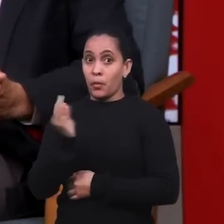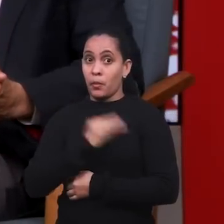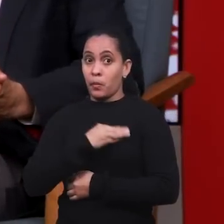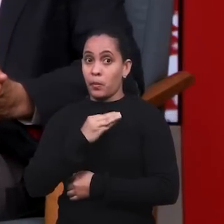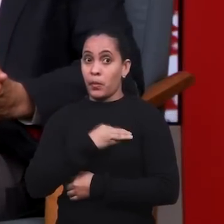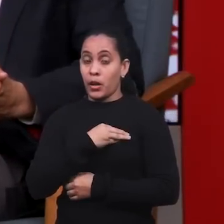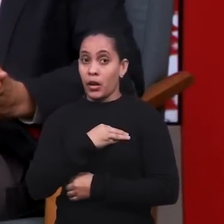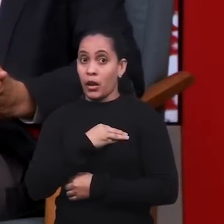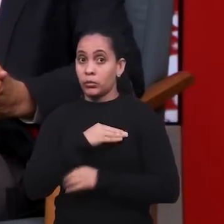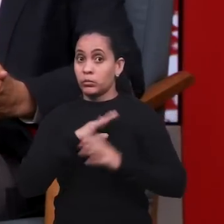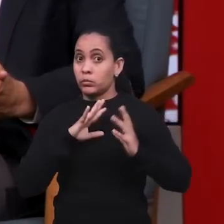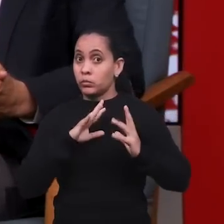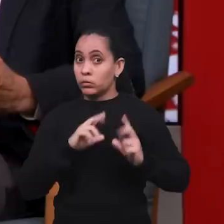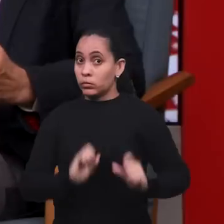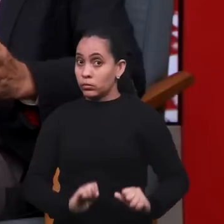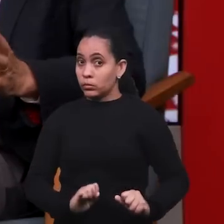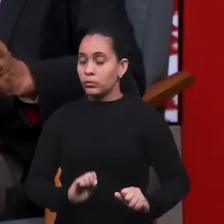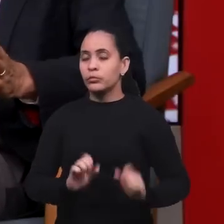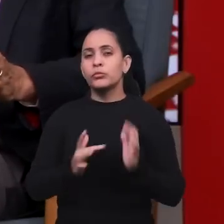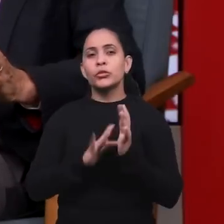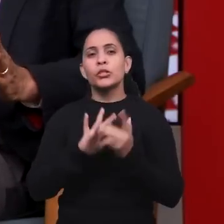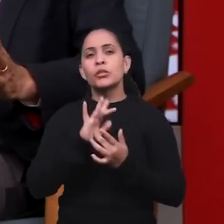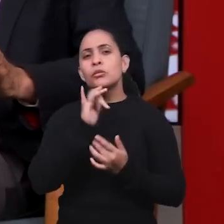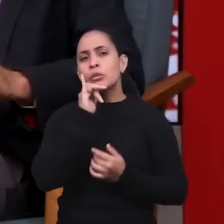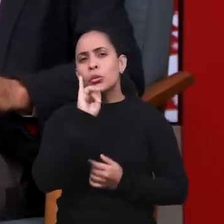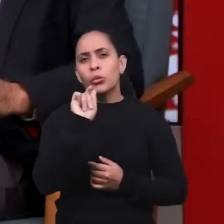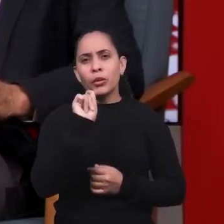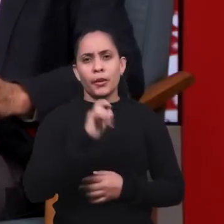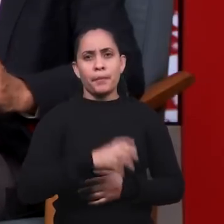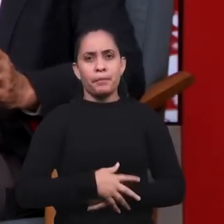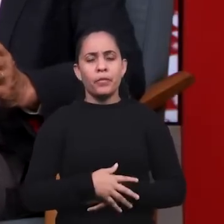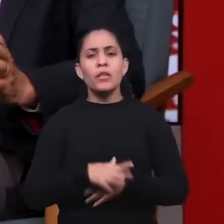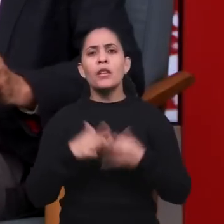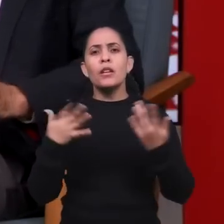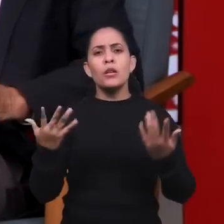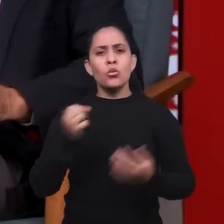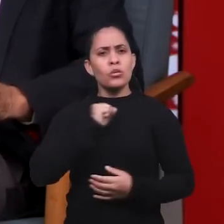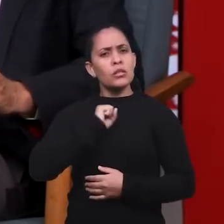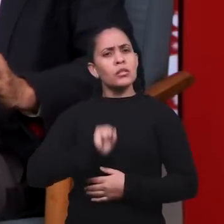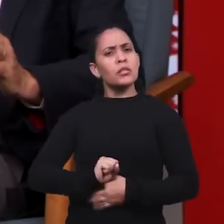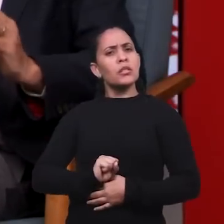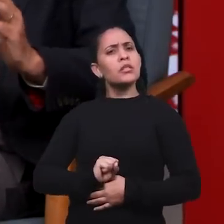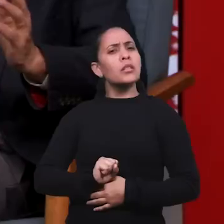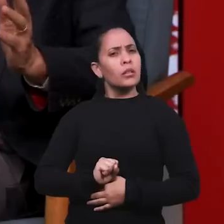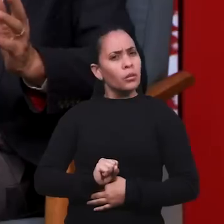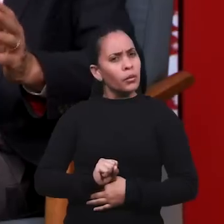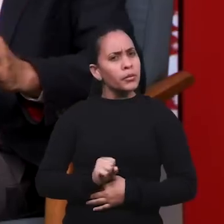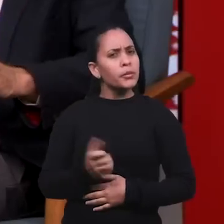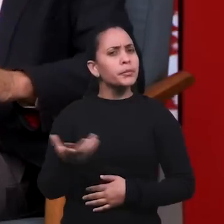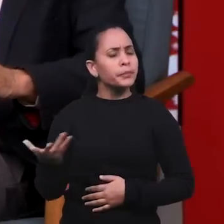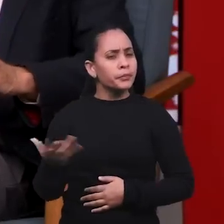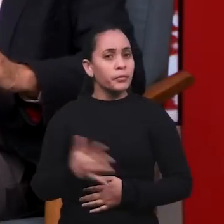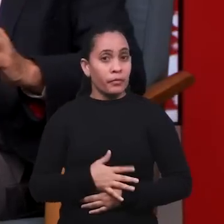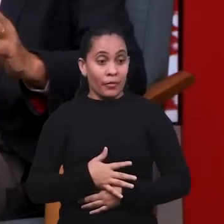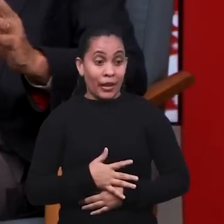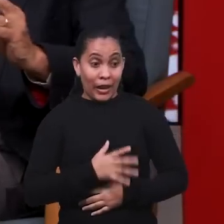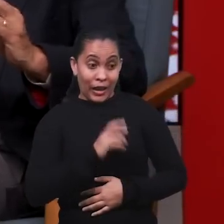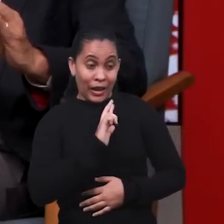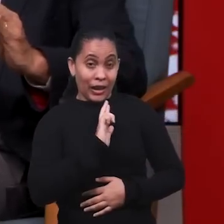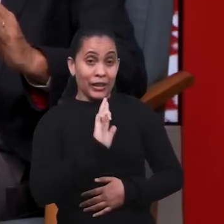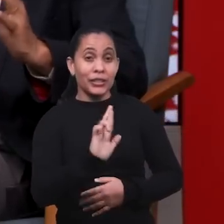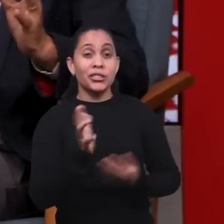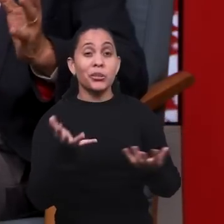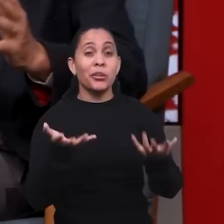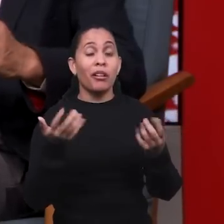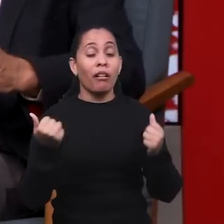pecado. E Jesus disse uma coisa ali para ele: você é o sacerdote, quer dizer, a religião às